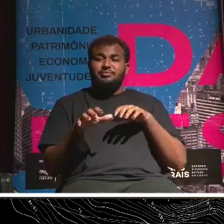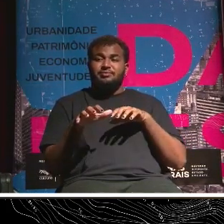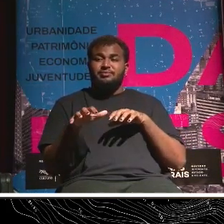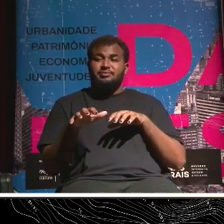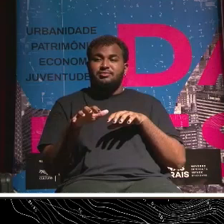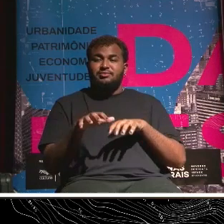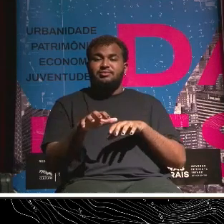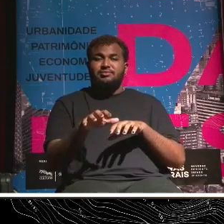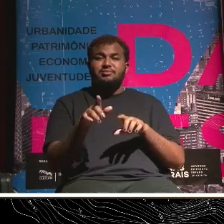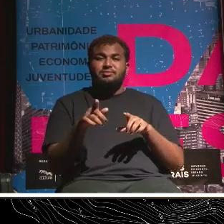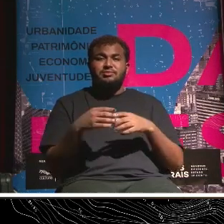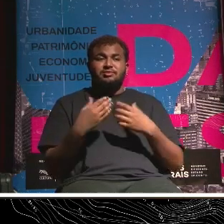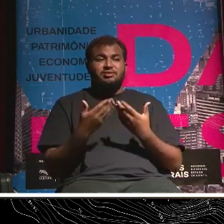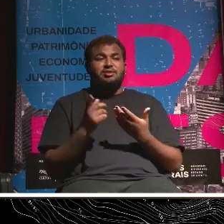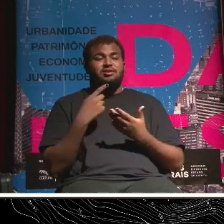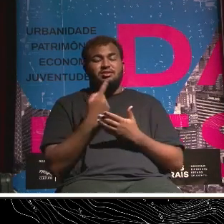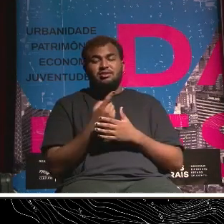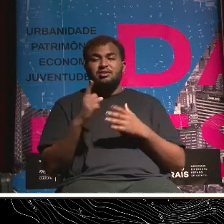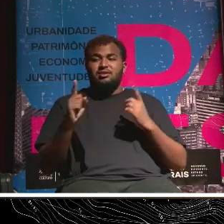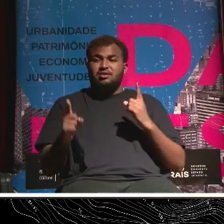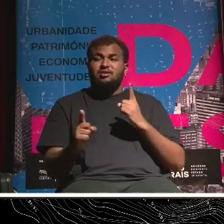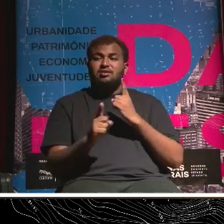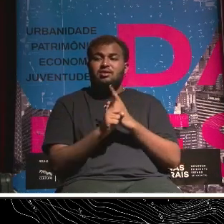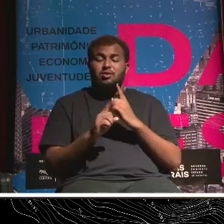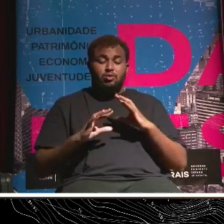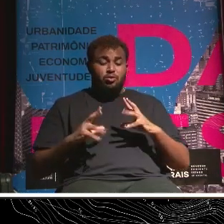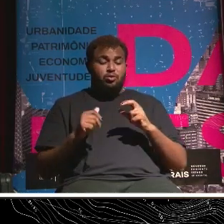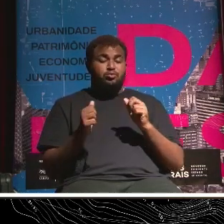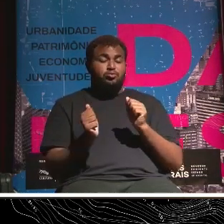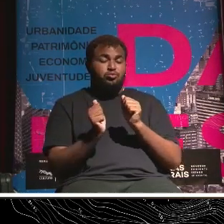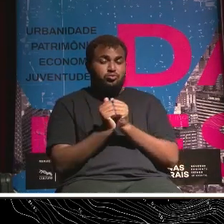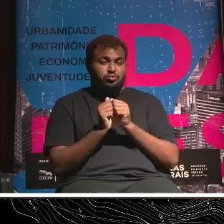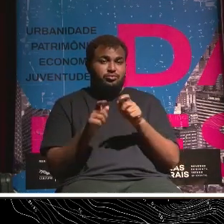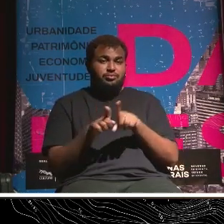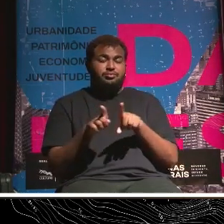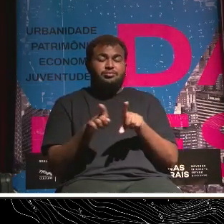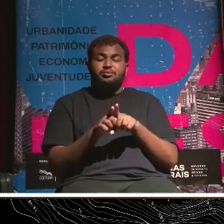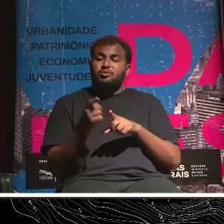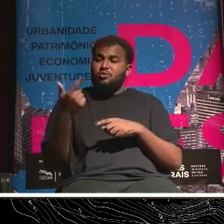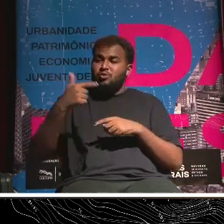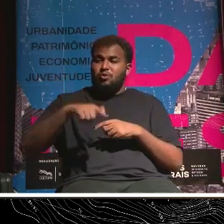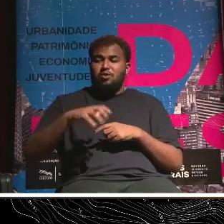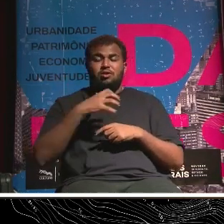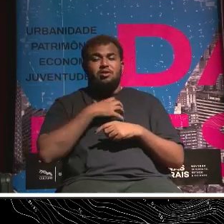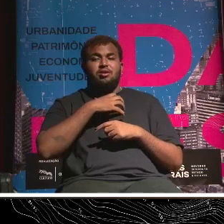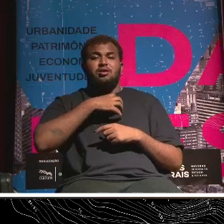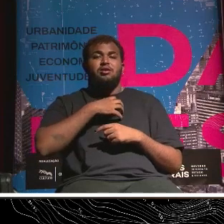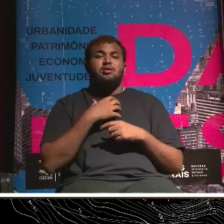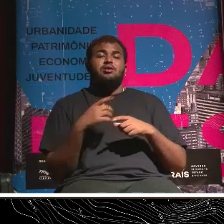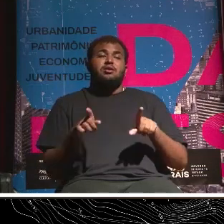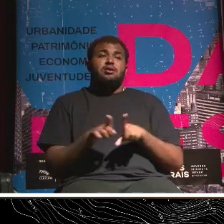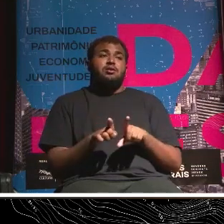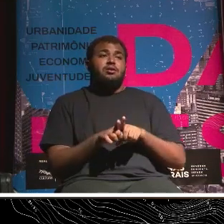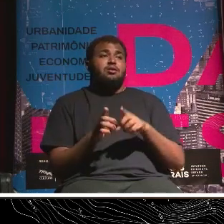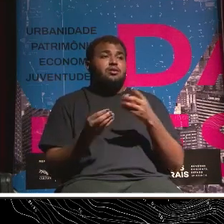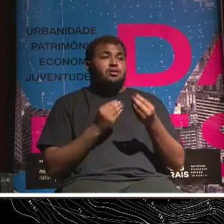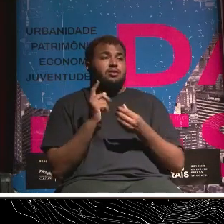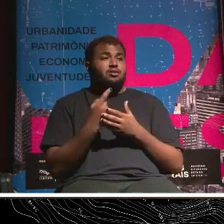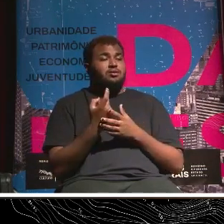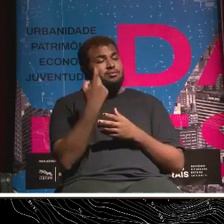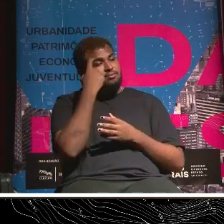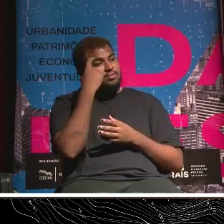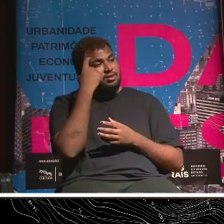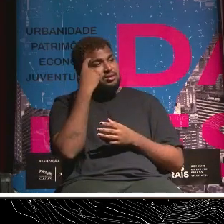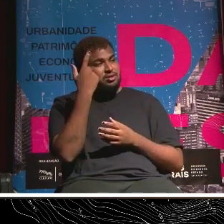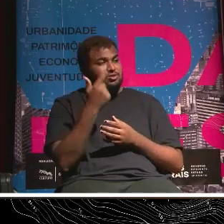isso, né? A gente vai ter que descobrir juntos, inclusive, né? Em outras proposições, como a gente vai ter que repensar a